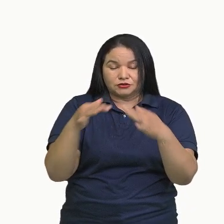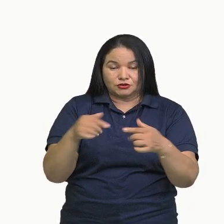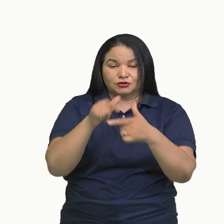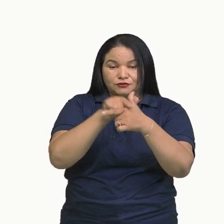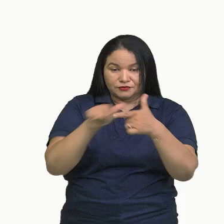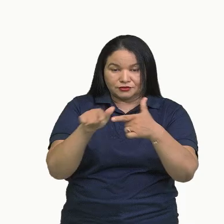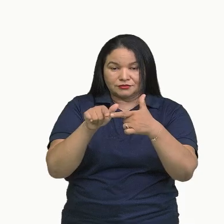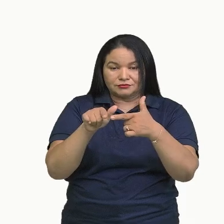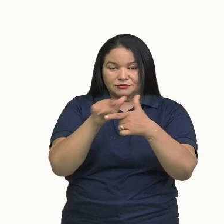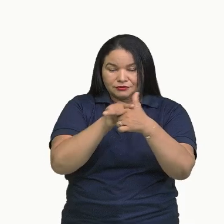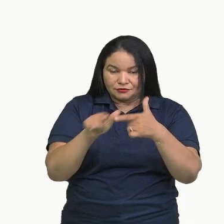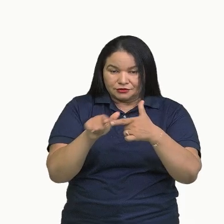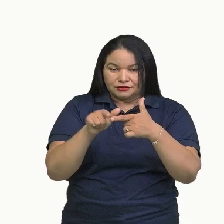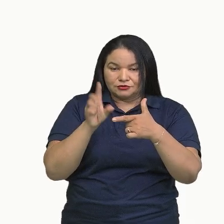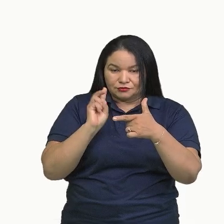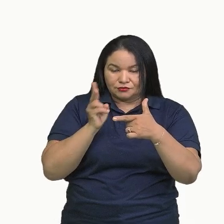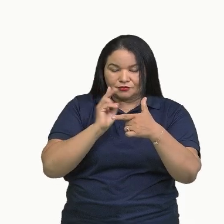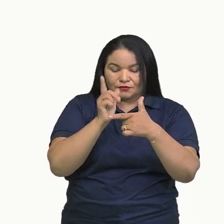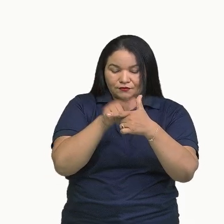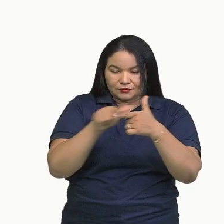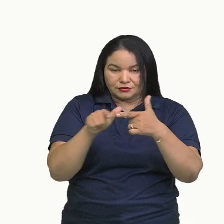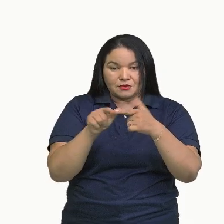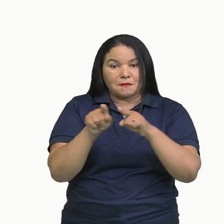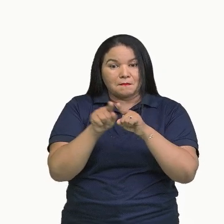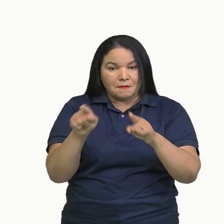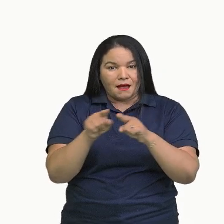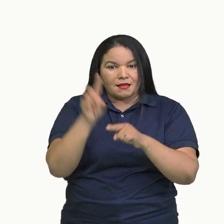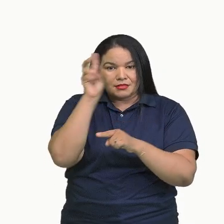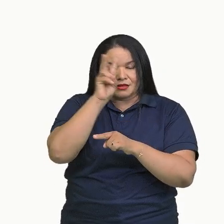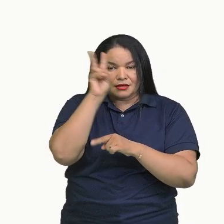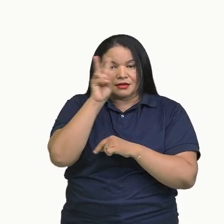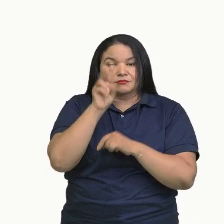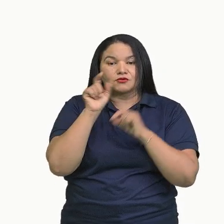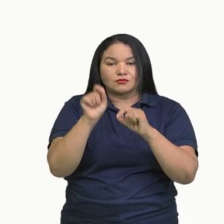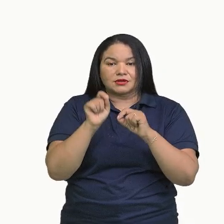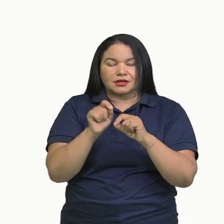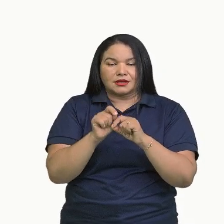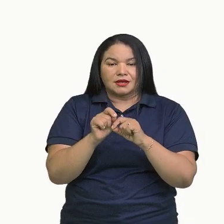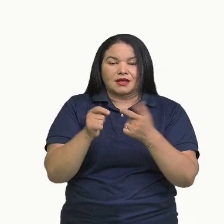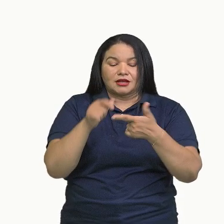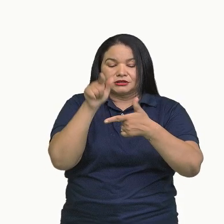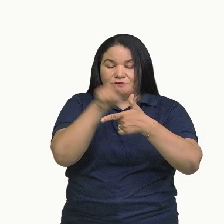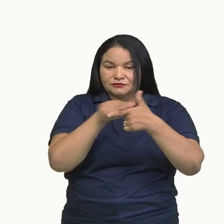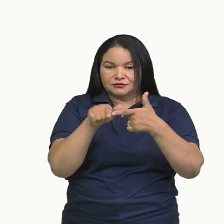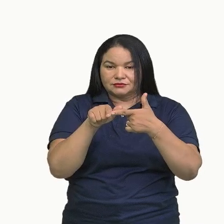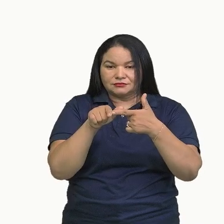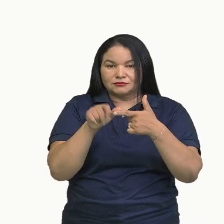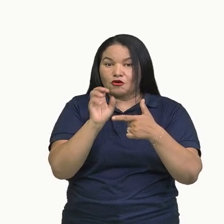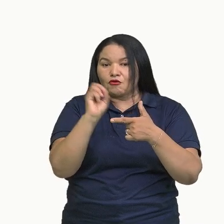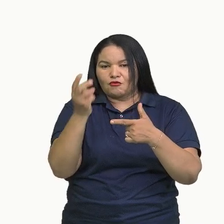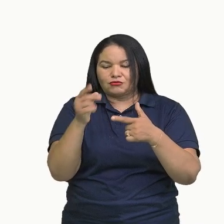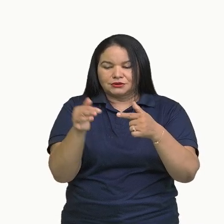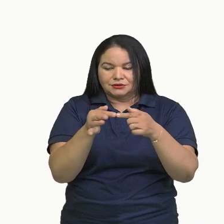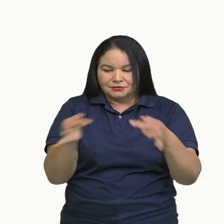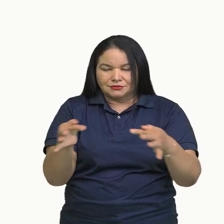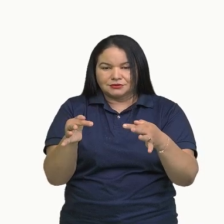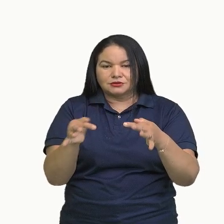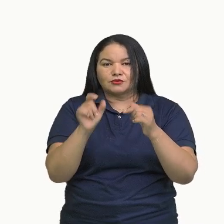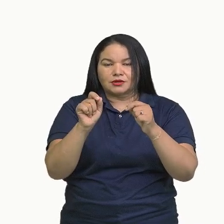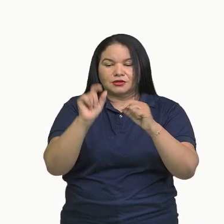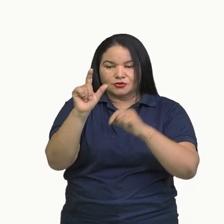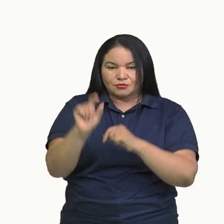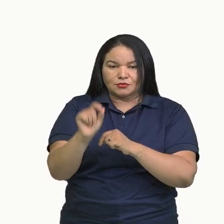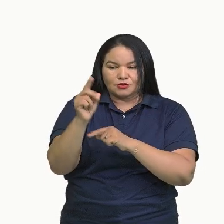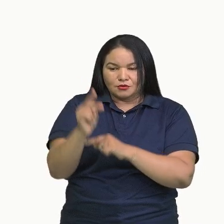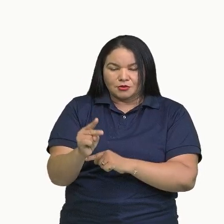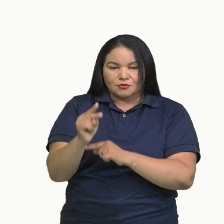continuar simplificando. Mas não esquece o seguinte, simplificar, que é sinônimo de diminuir ali, de